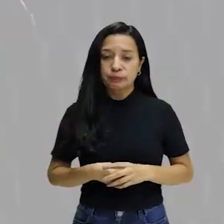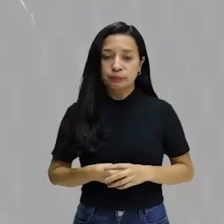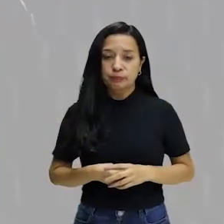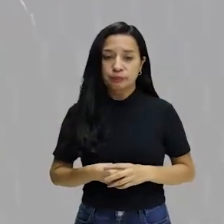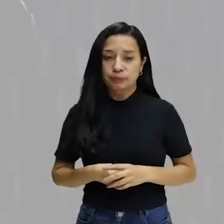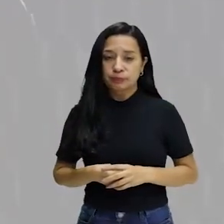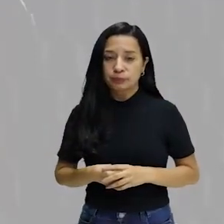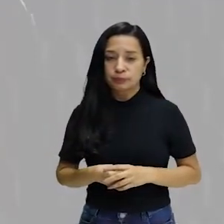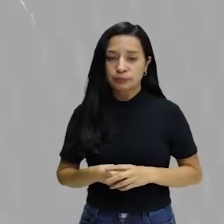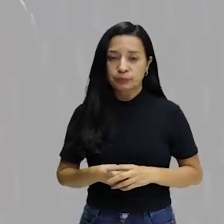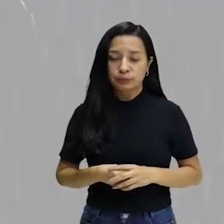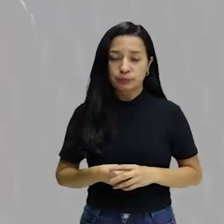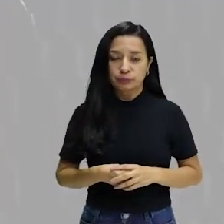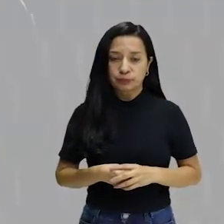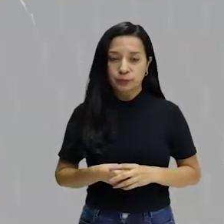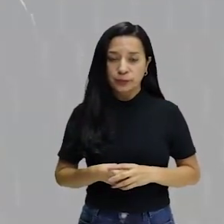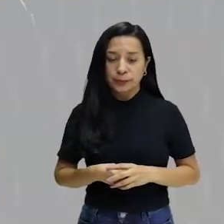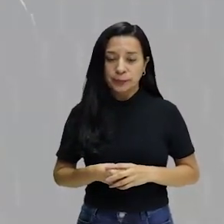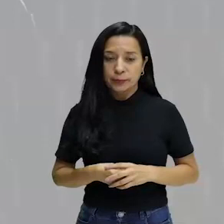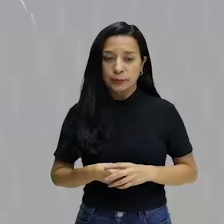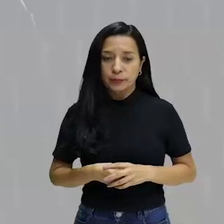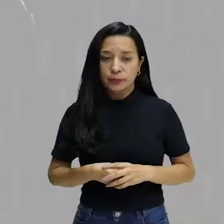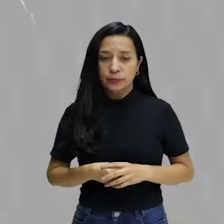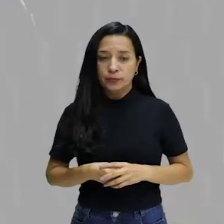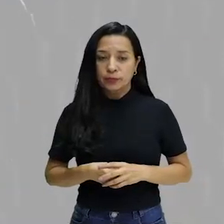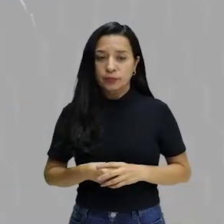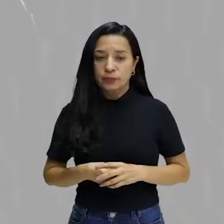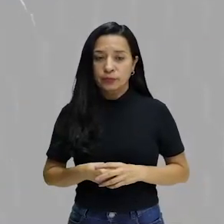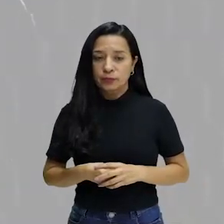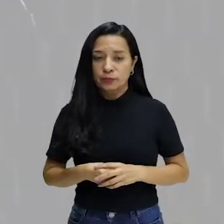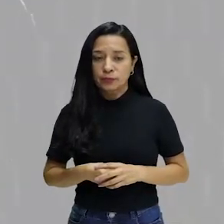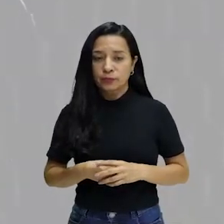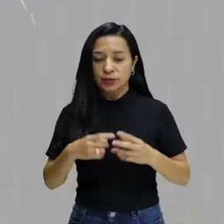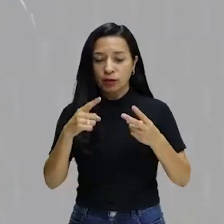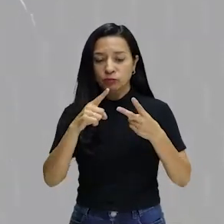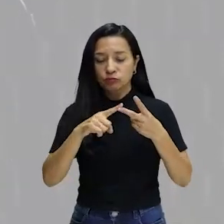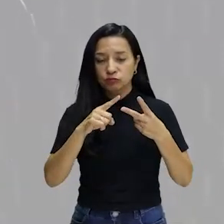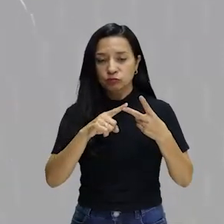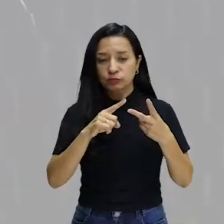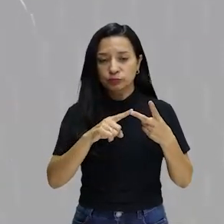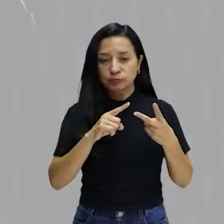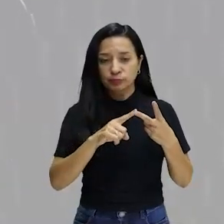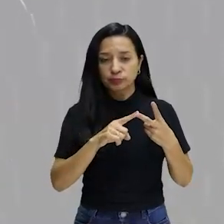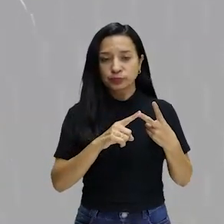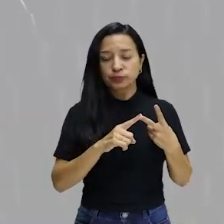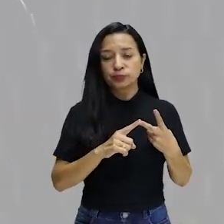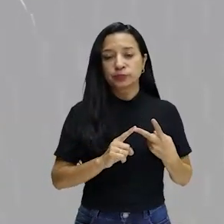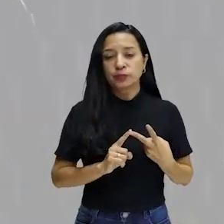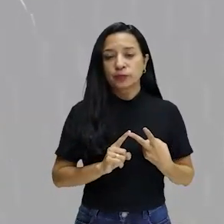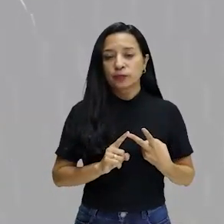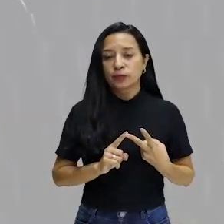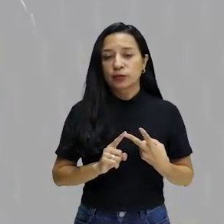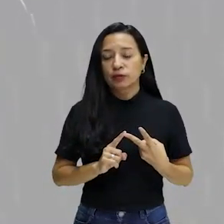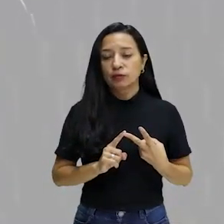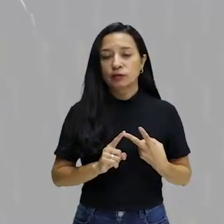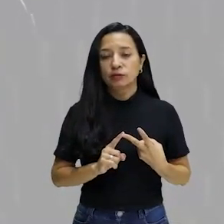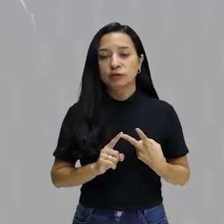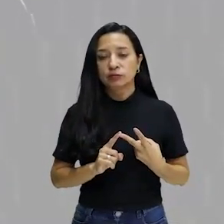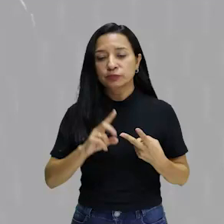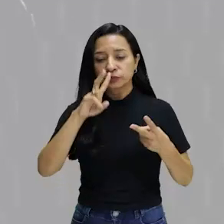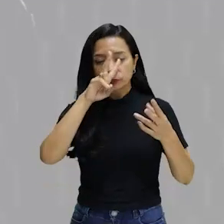tenho o apoplasto e o simplasto. A segunda afirmativa diz o seguinte: